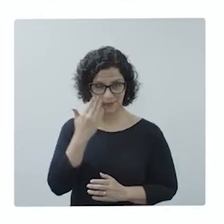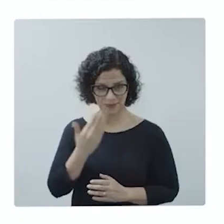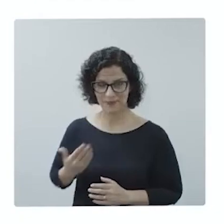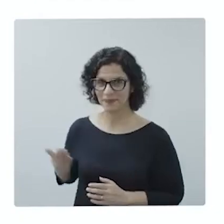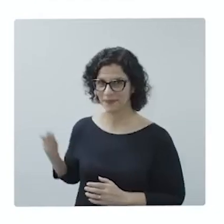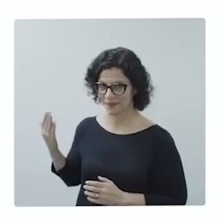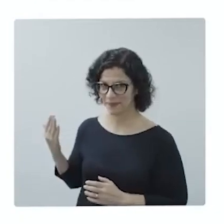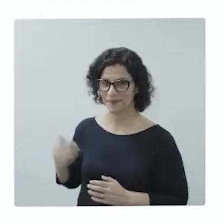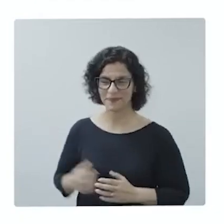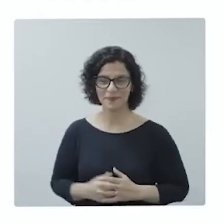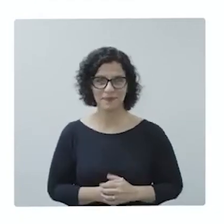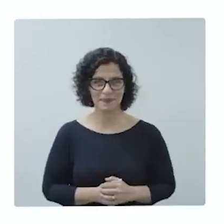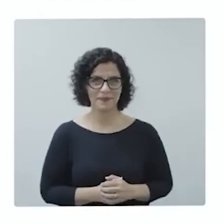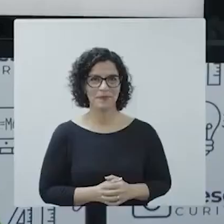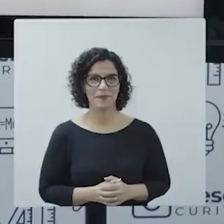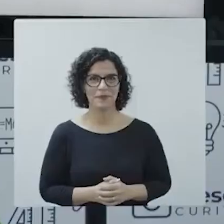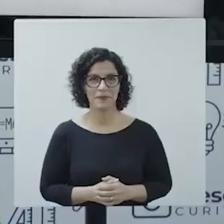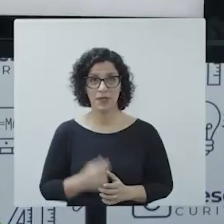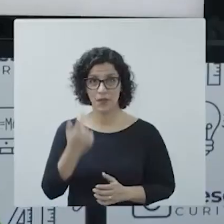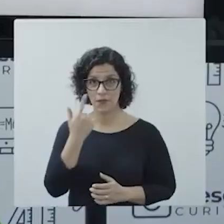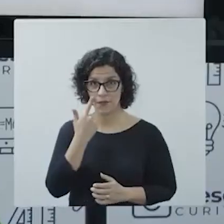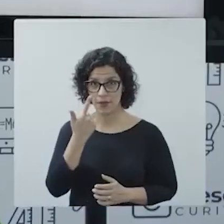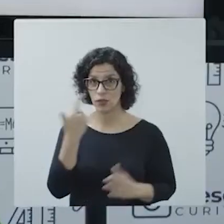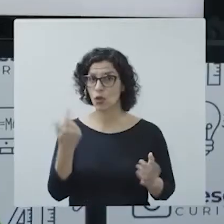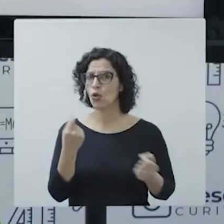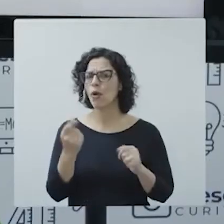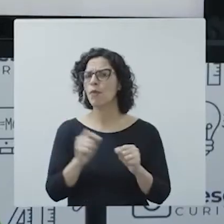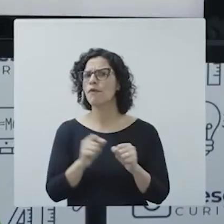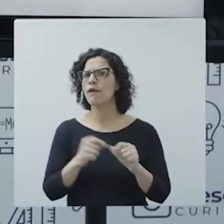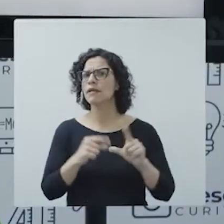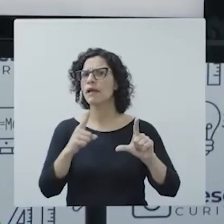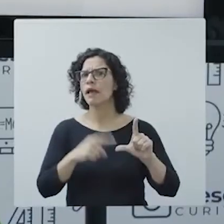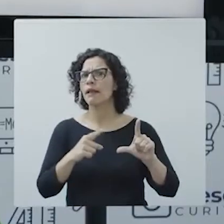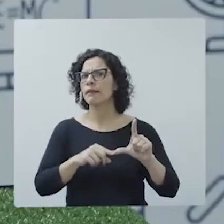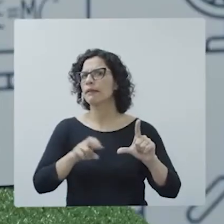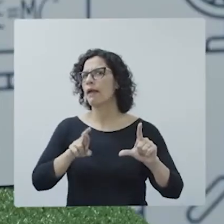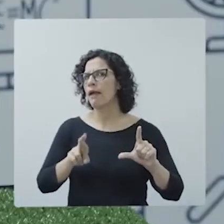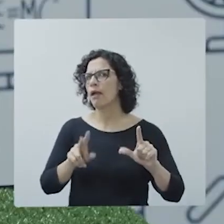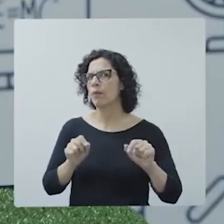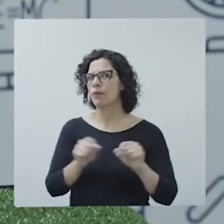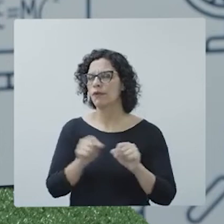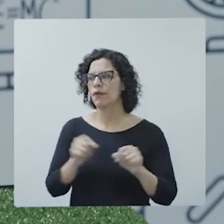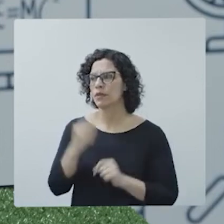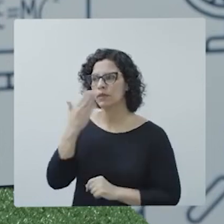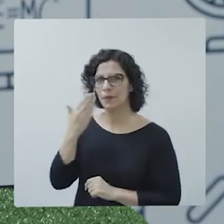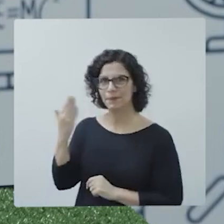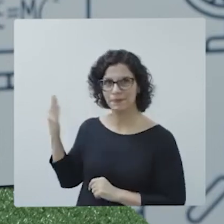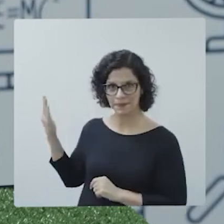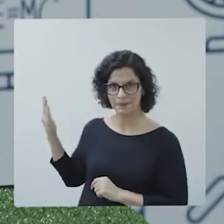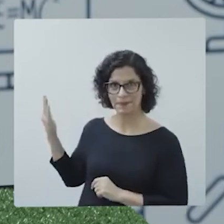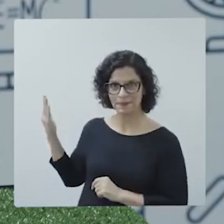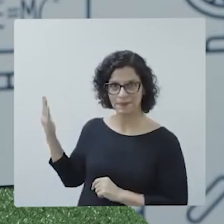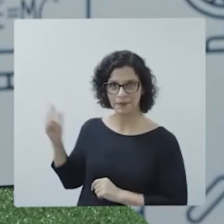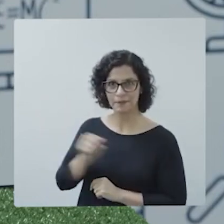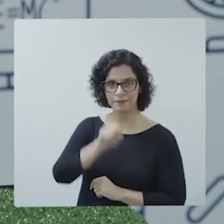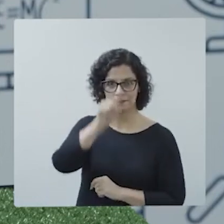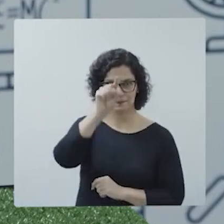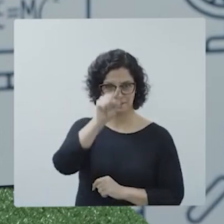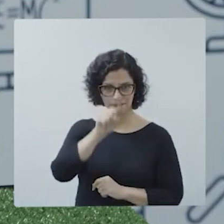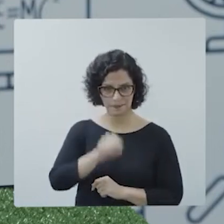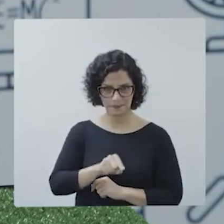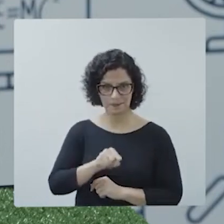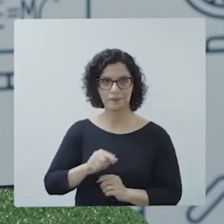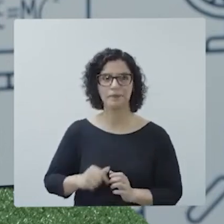Vamos conferir? Vejam aqui, como que a gente faz? Faz uma reta para